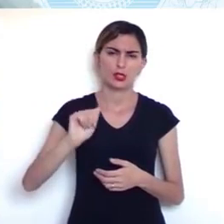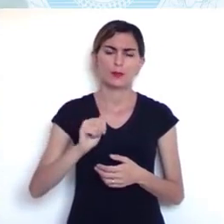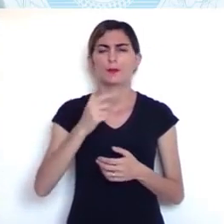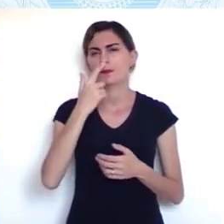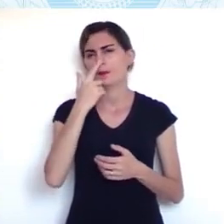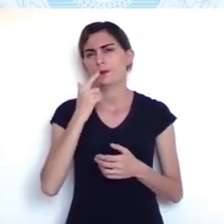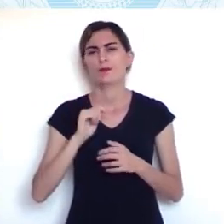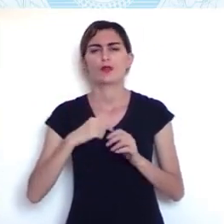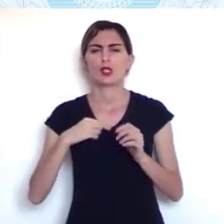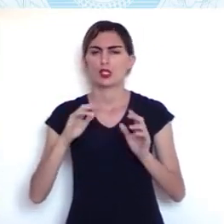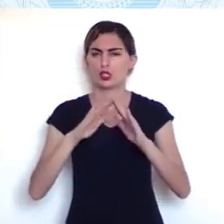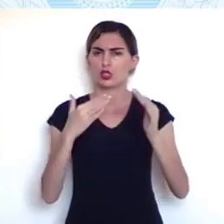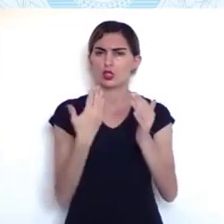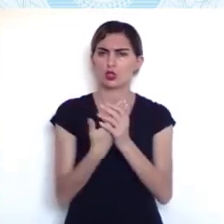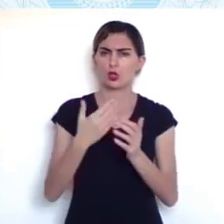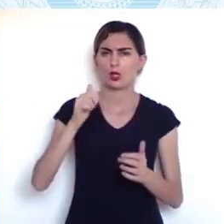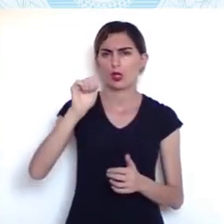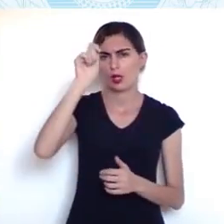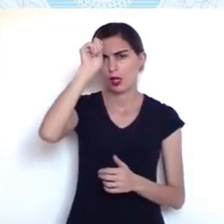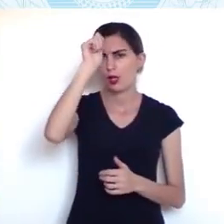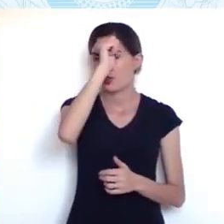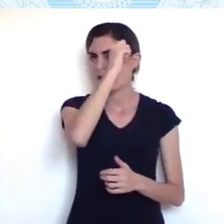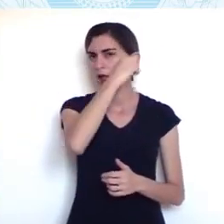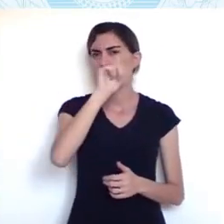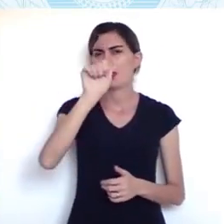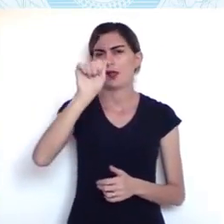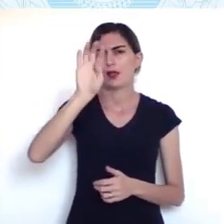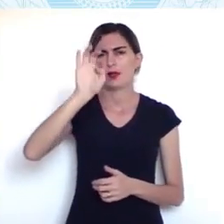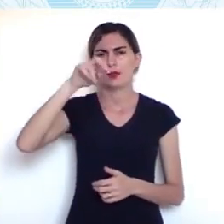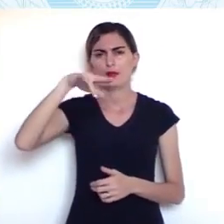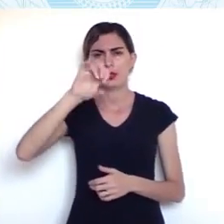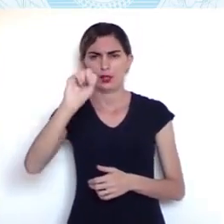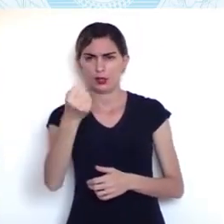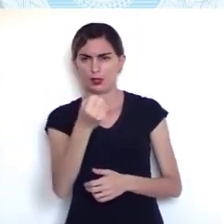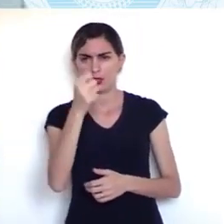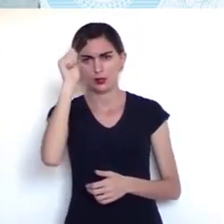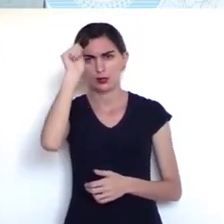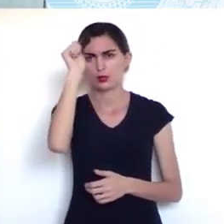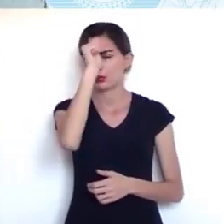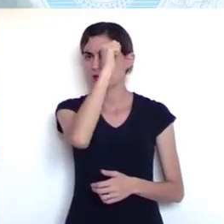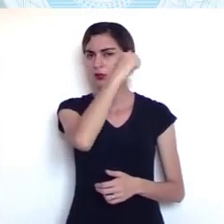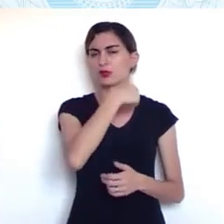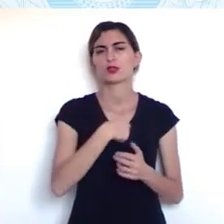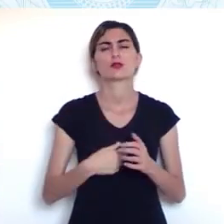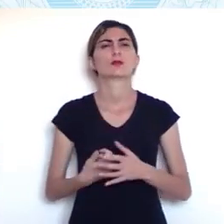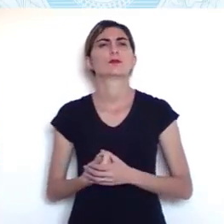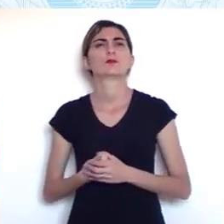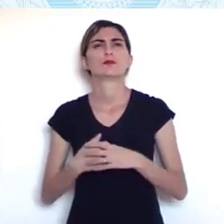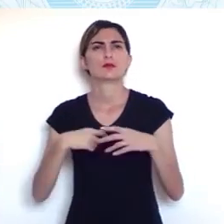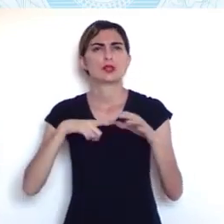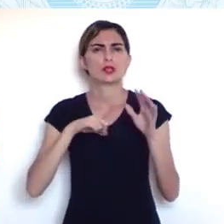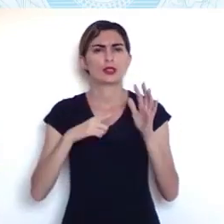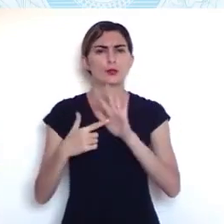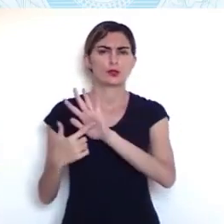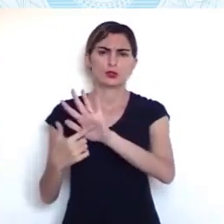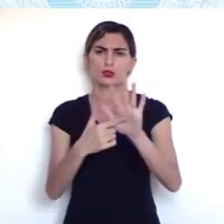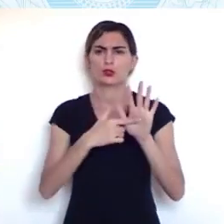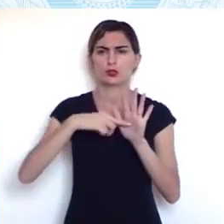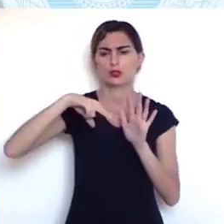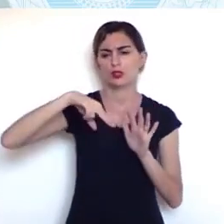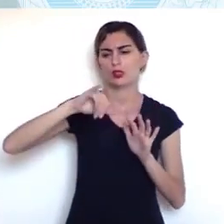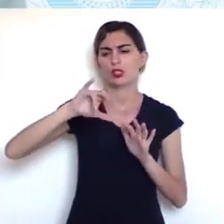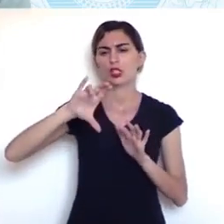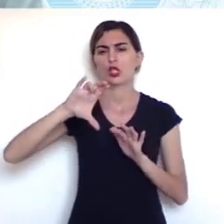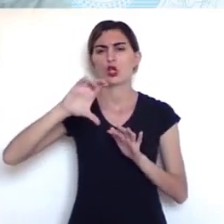Escola de Atenas, outra grande obra. E temos aí a figura de Nicolau Maquiavel no campo